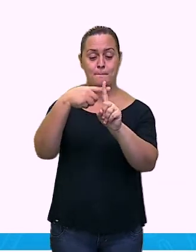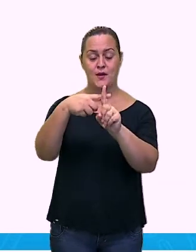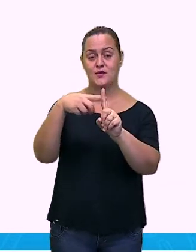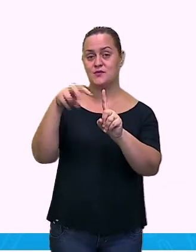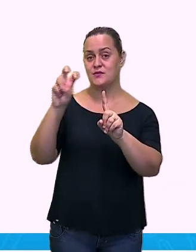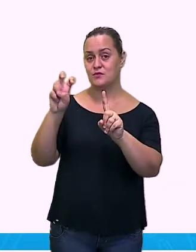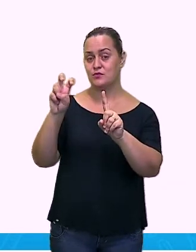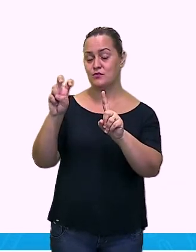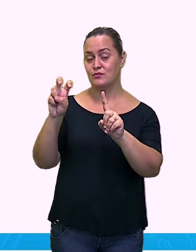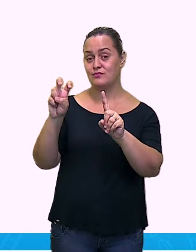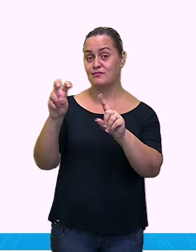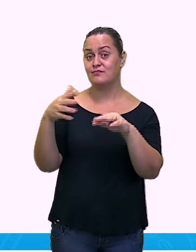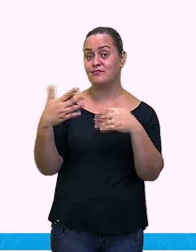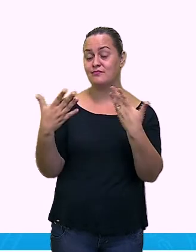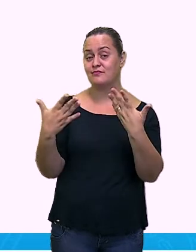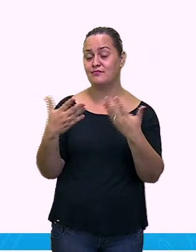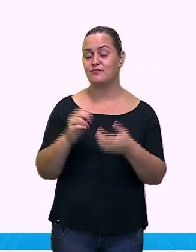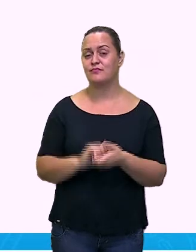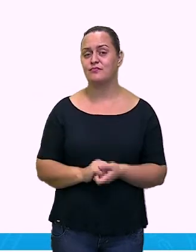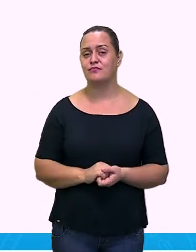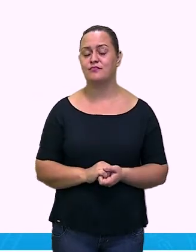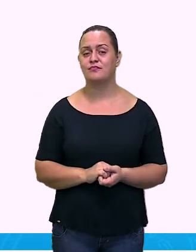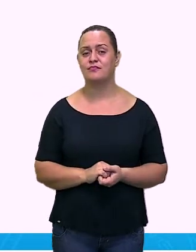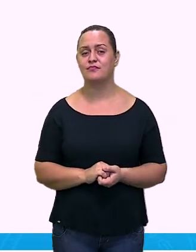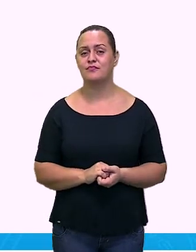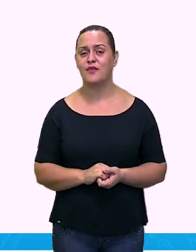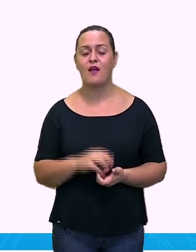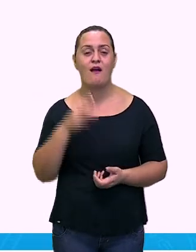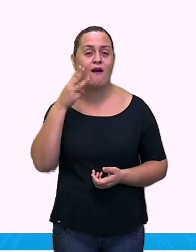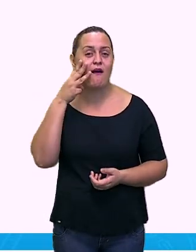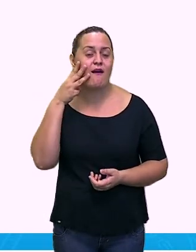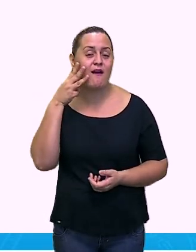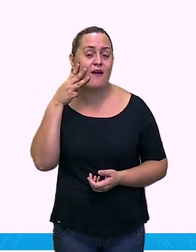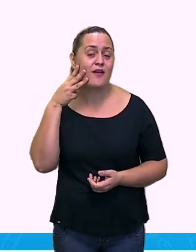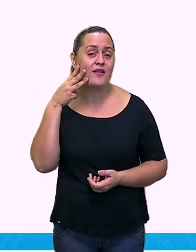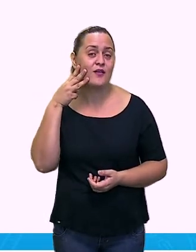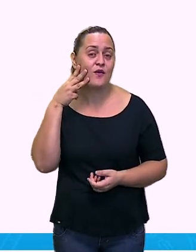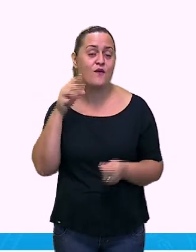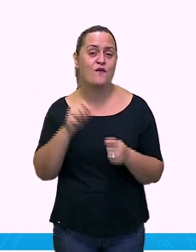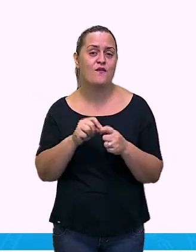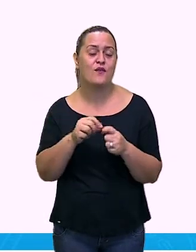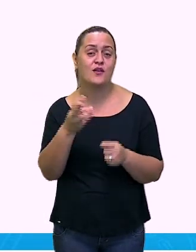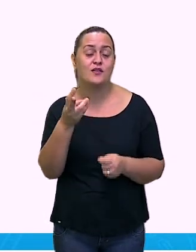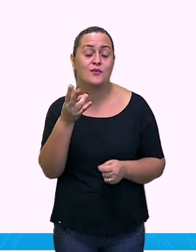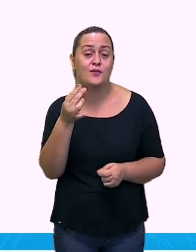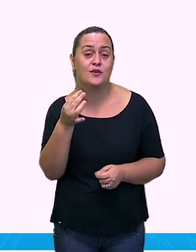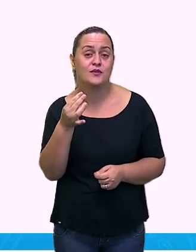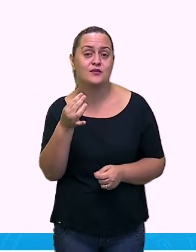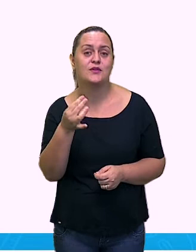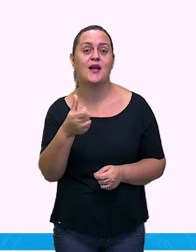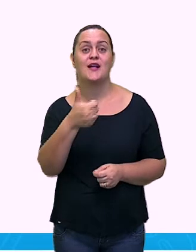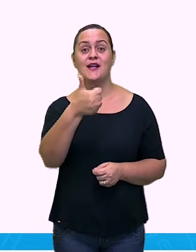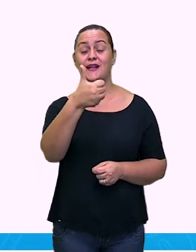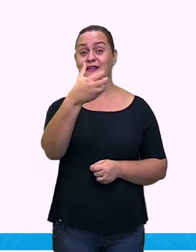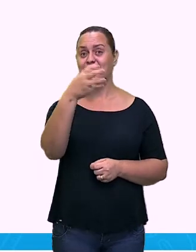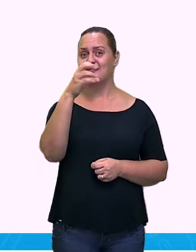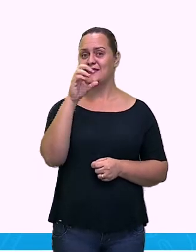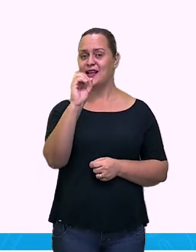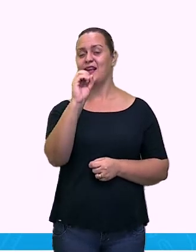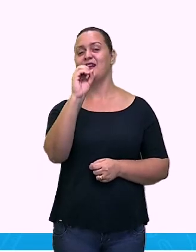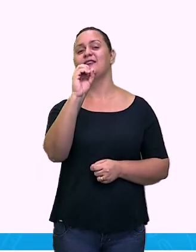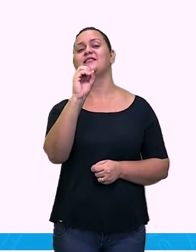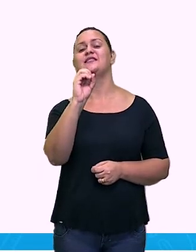Então cinco mais cinco quantos gols o Cascão já fez e deve gozo